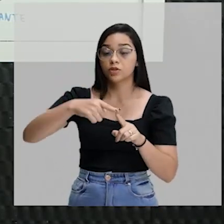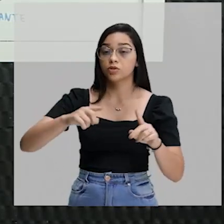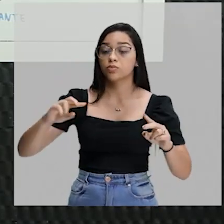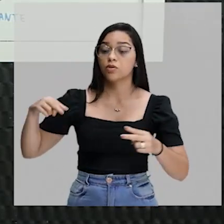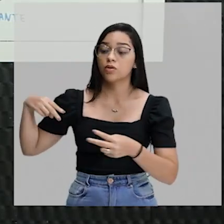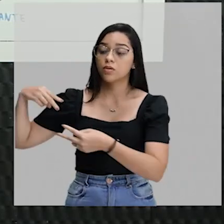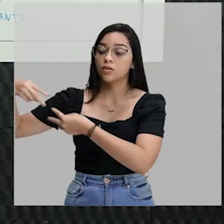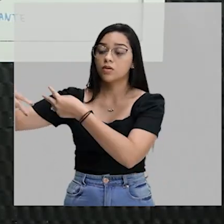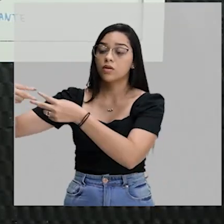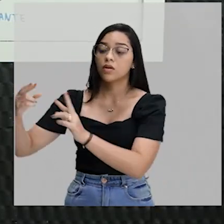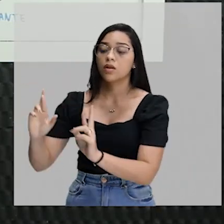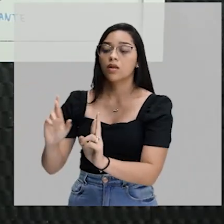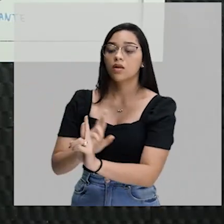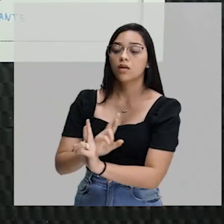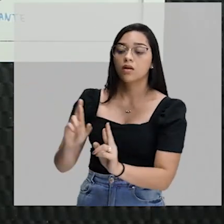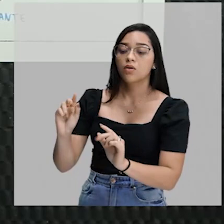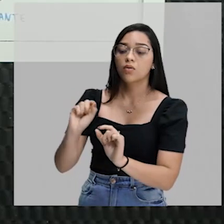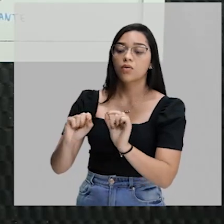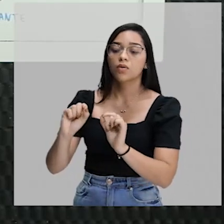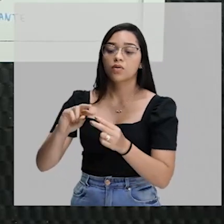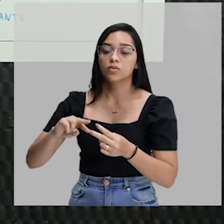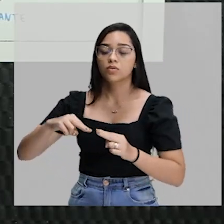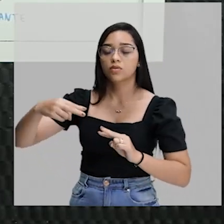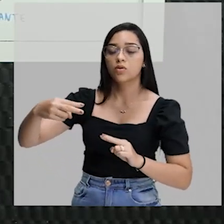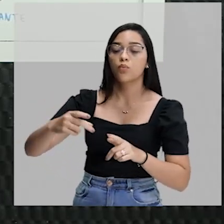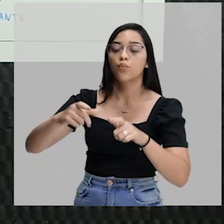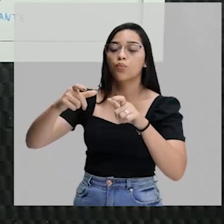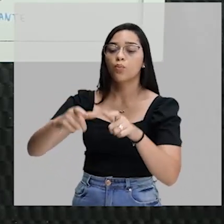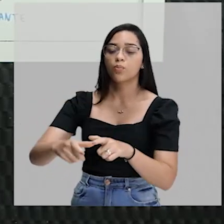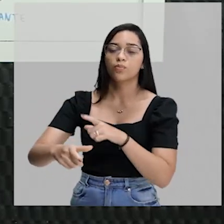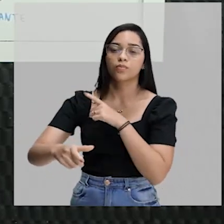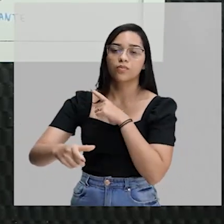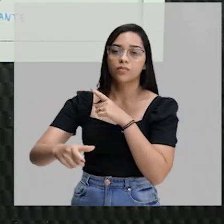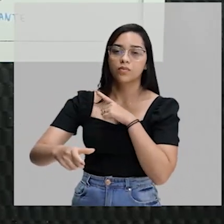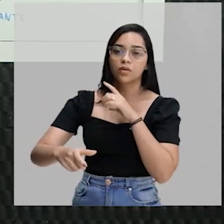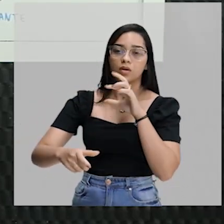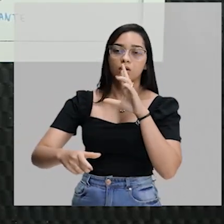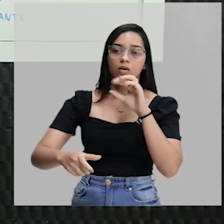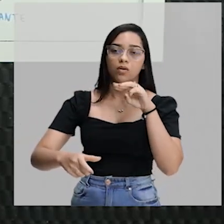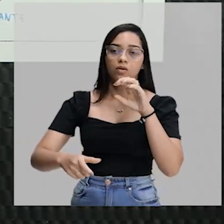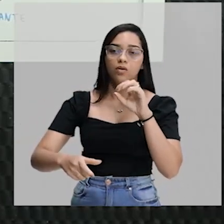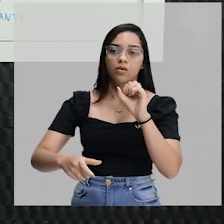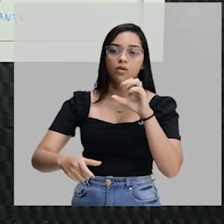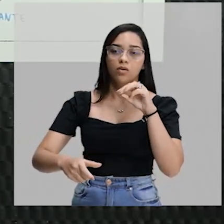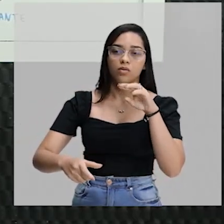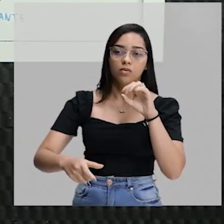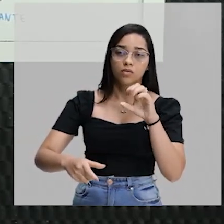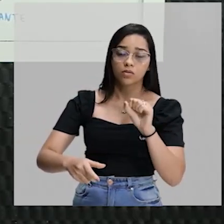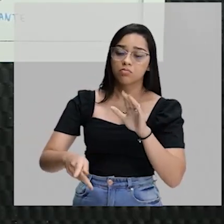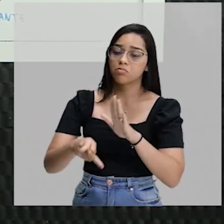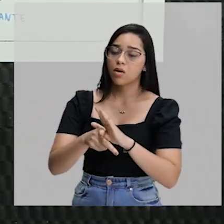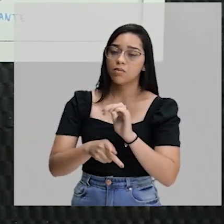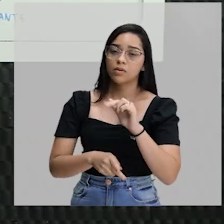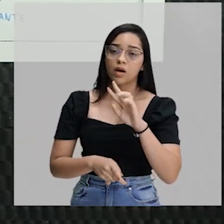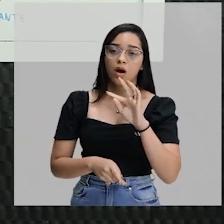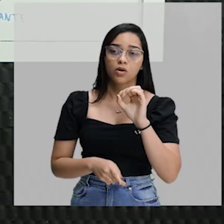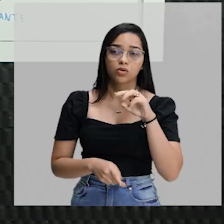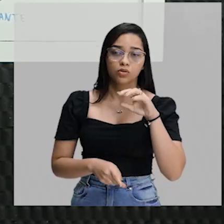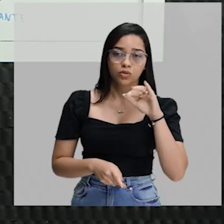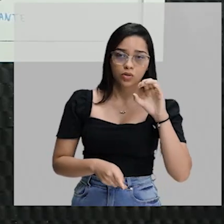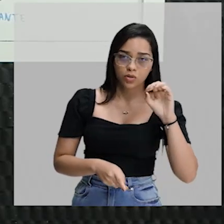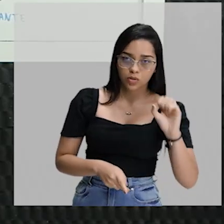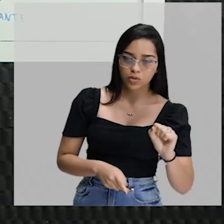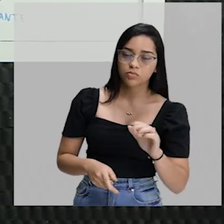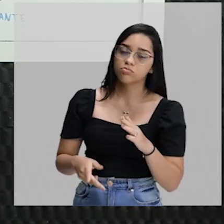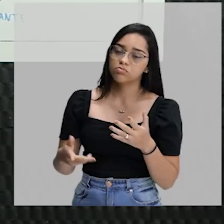herança relacionada com genes localizados em cromossomos autossômicos.